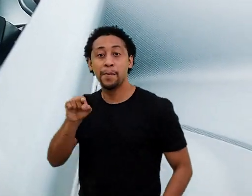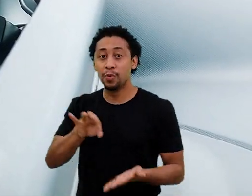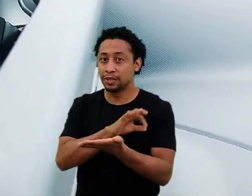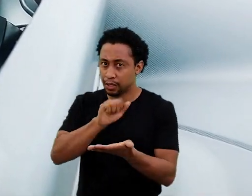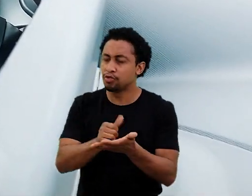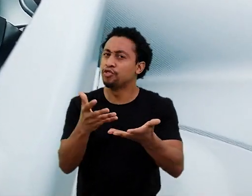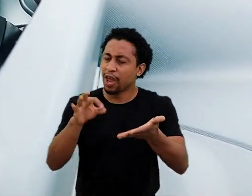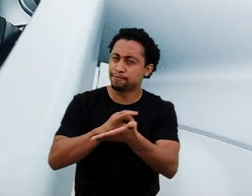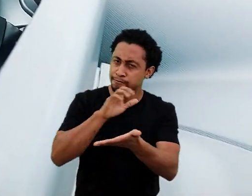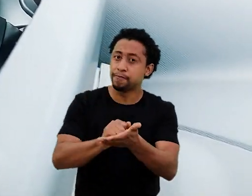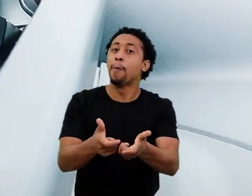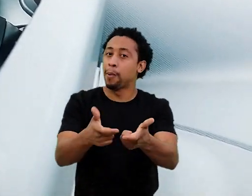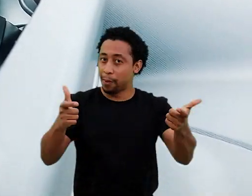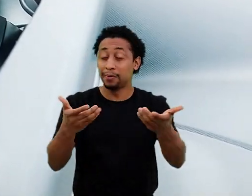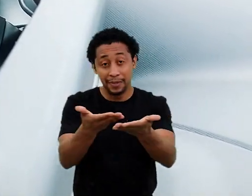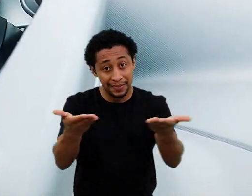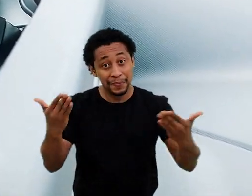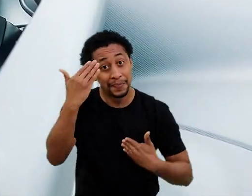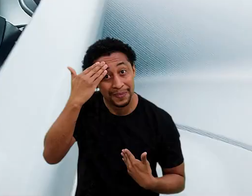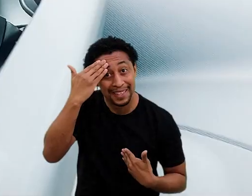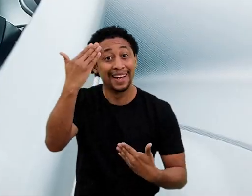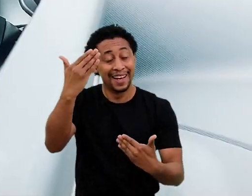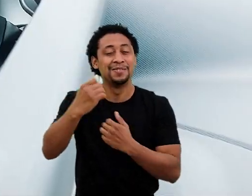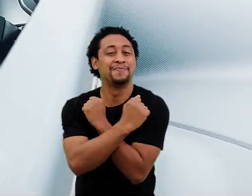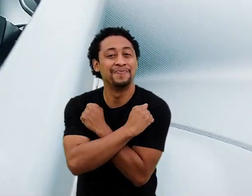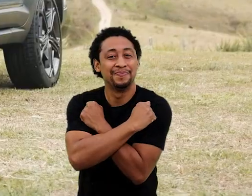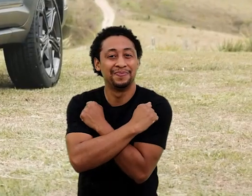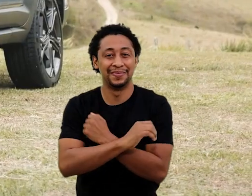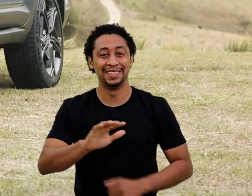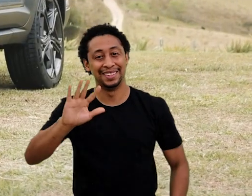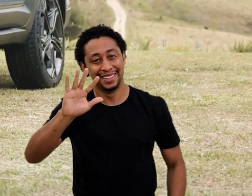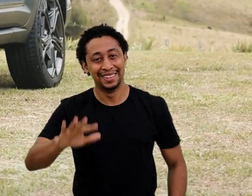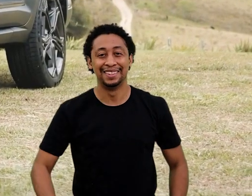mais graças a vocês. Certo, pessoal? Então é isso. Obrigado e um abraço.